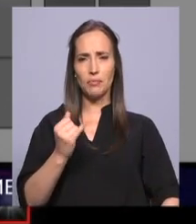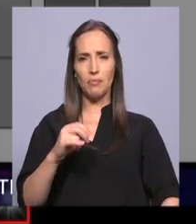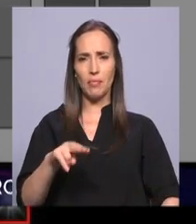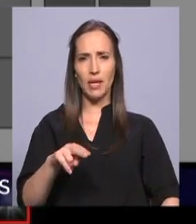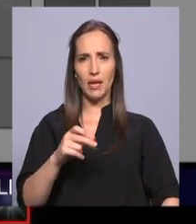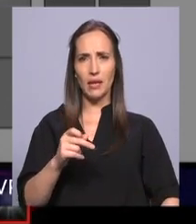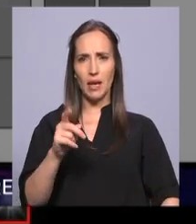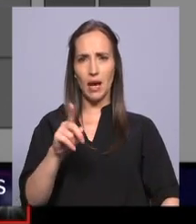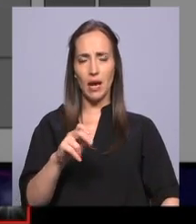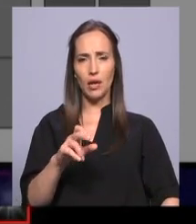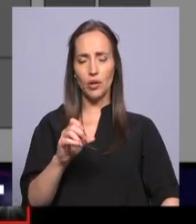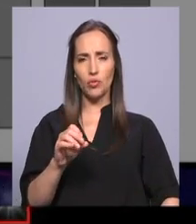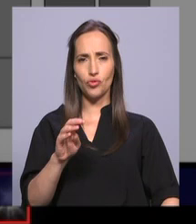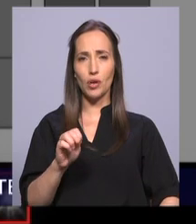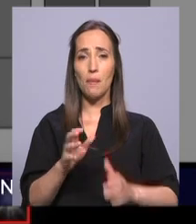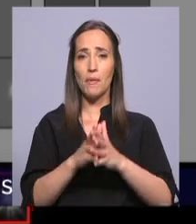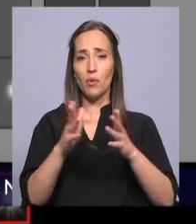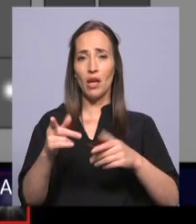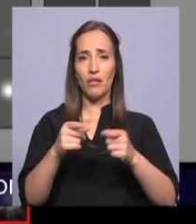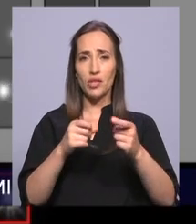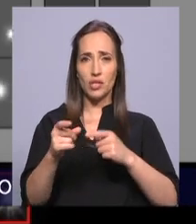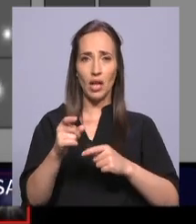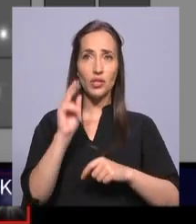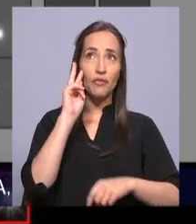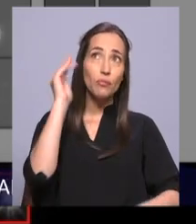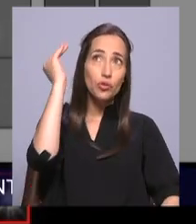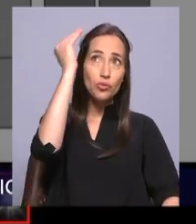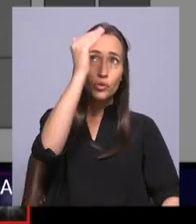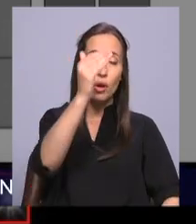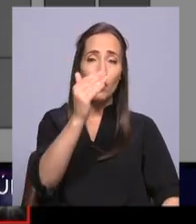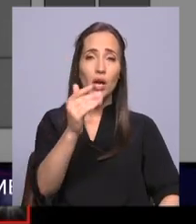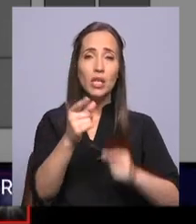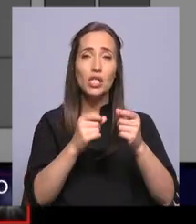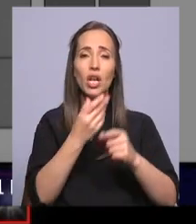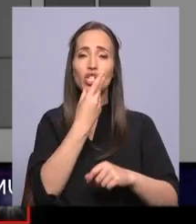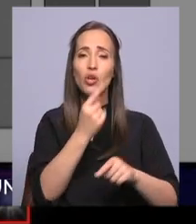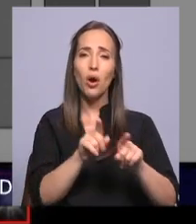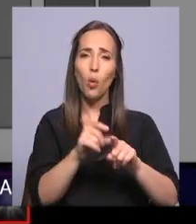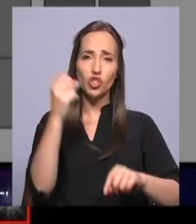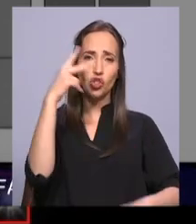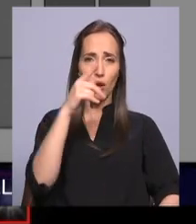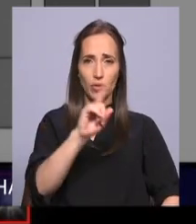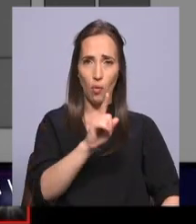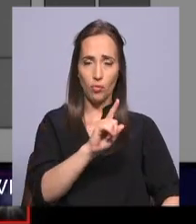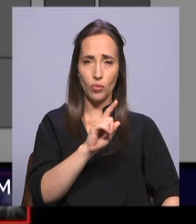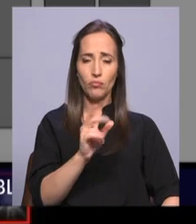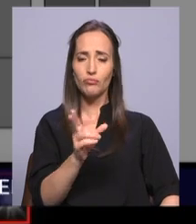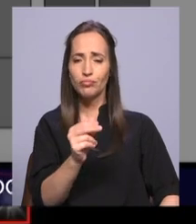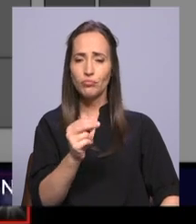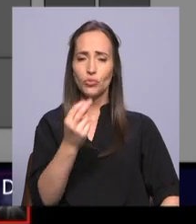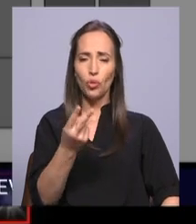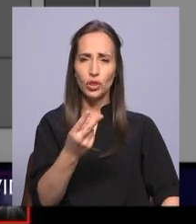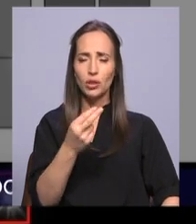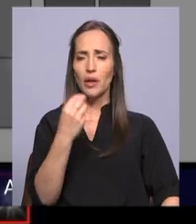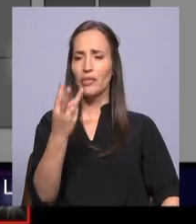grande maioria das estrelas que nós vemos no céu não são estrelas isoladas como o nosso Sol. São estrelas que estão em grupos de 2, 3, 4,